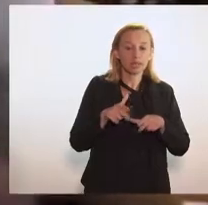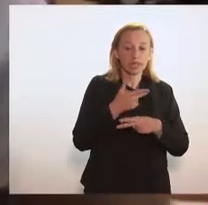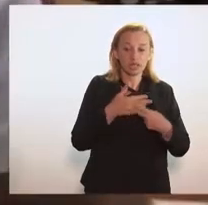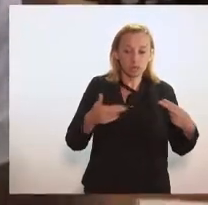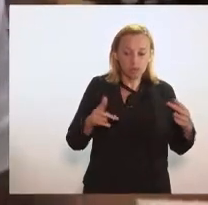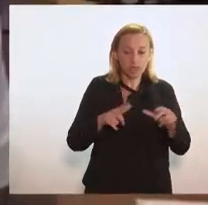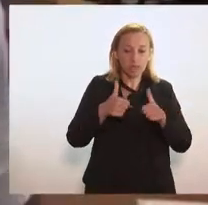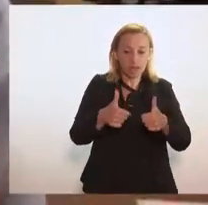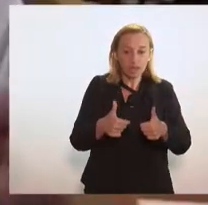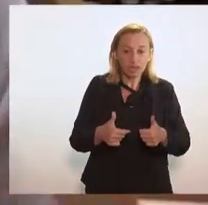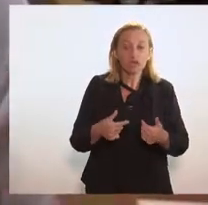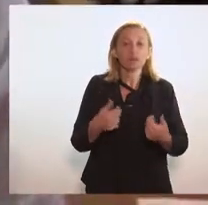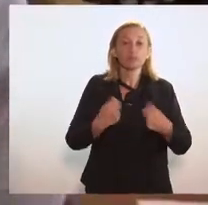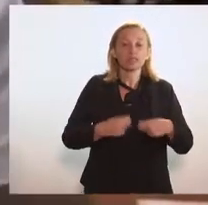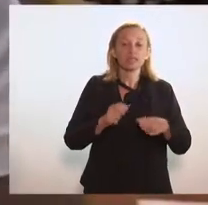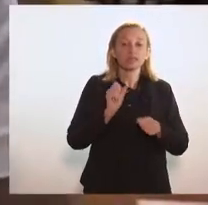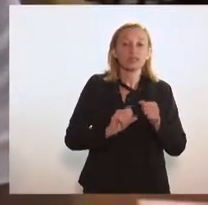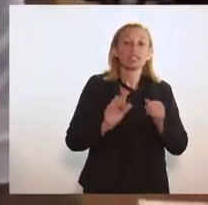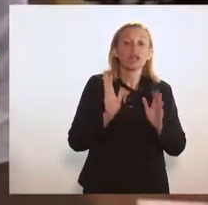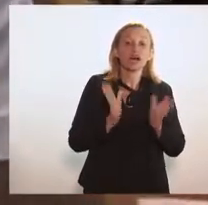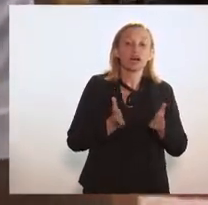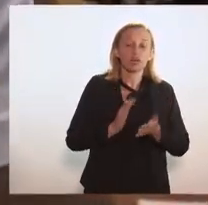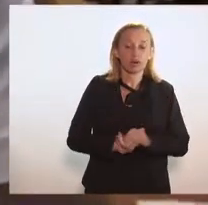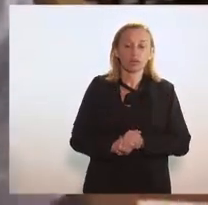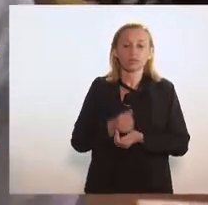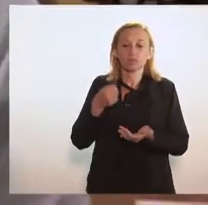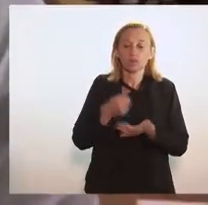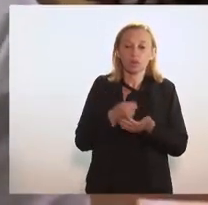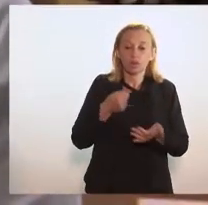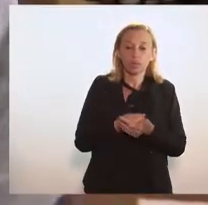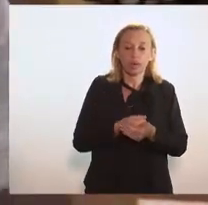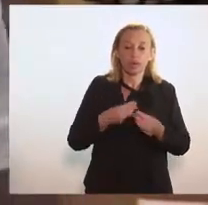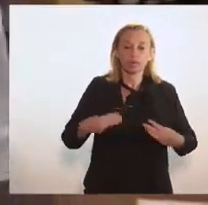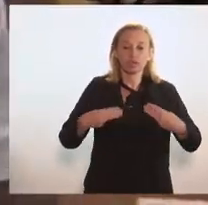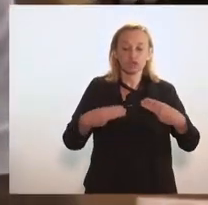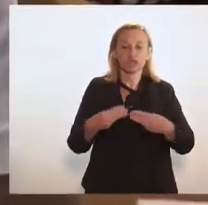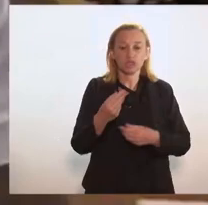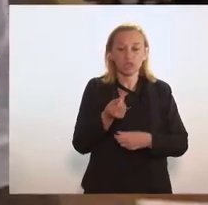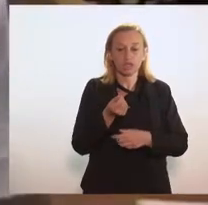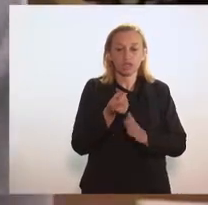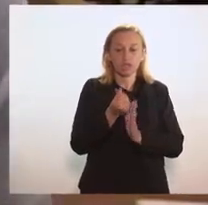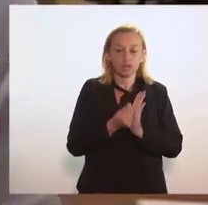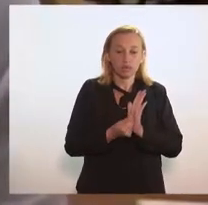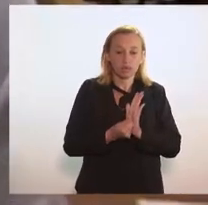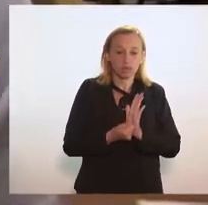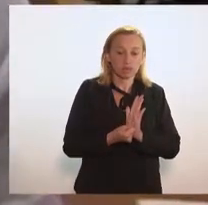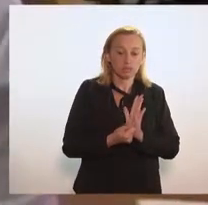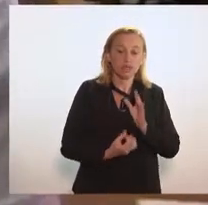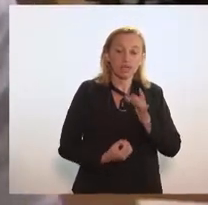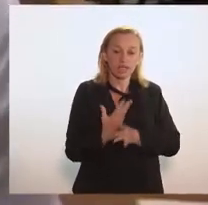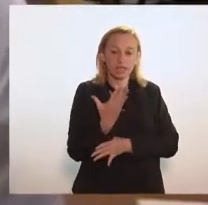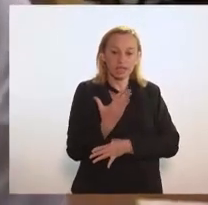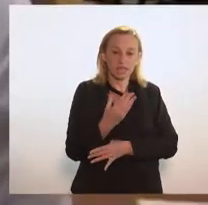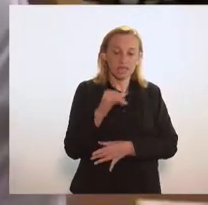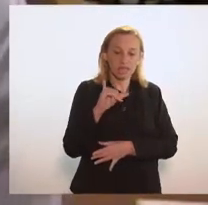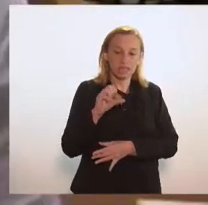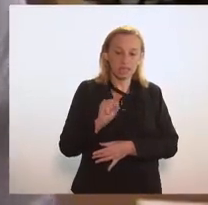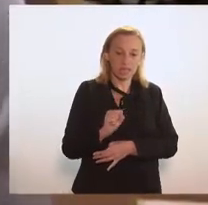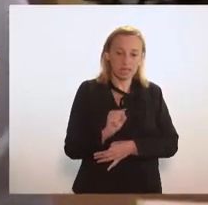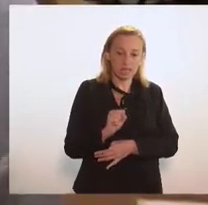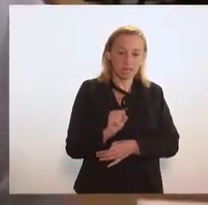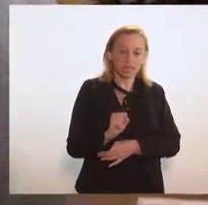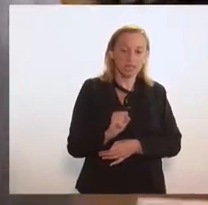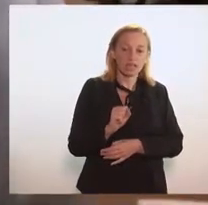funcionar Então o que a gente precisa fazer é cobrar o ministério da economia para cri para é uma ele cm